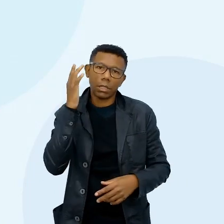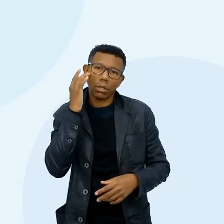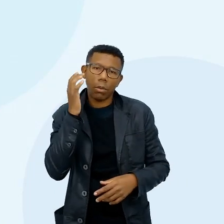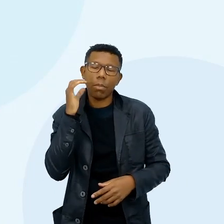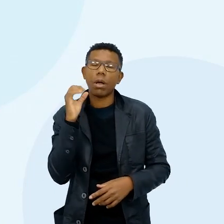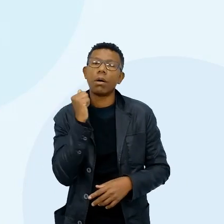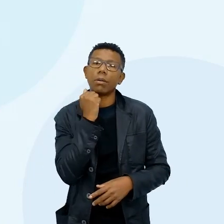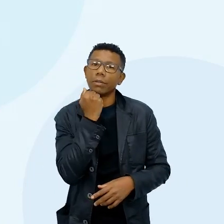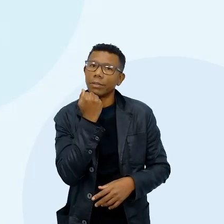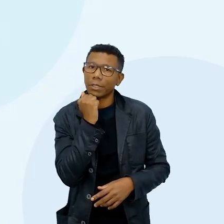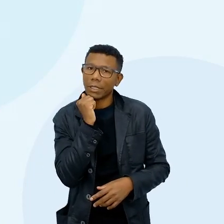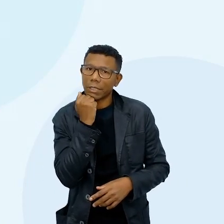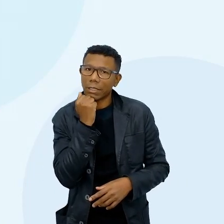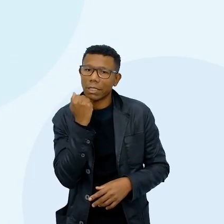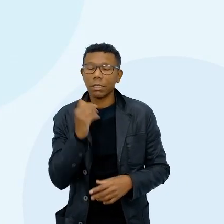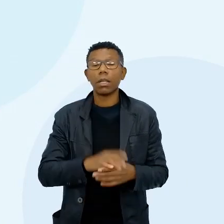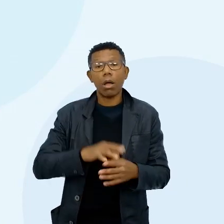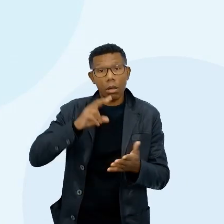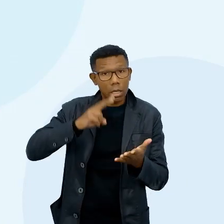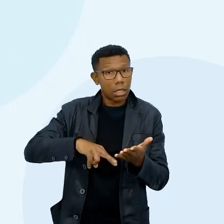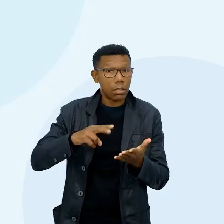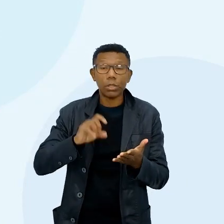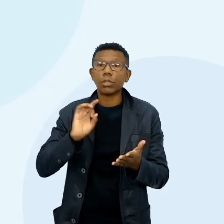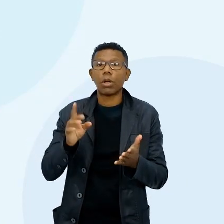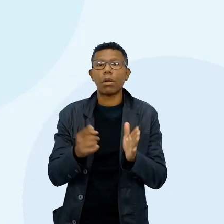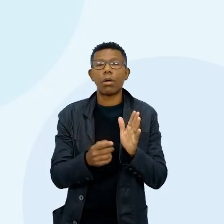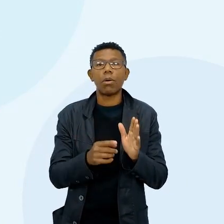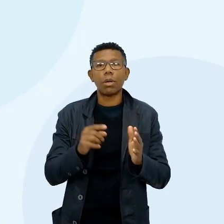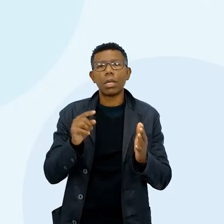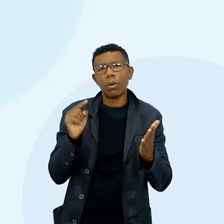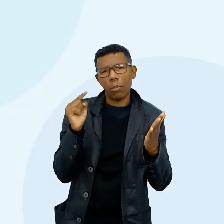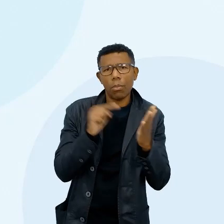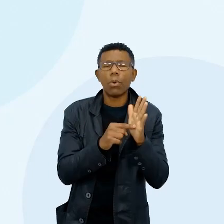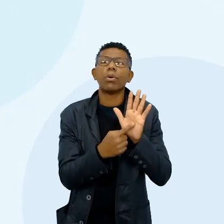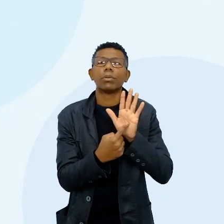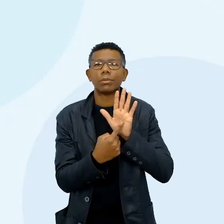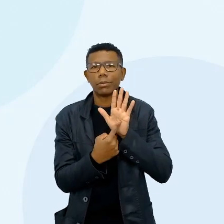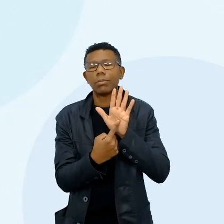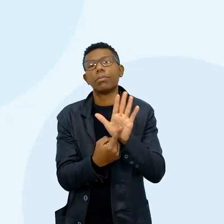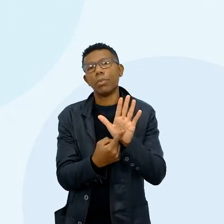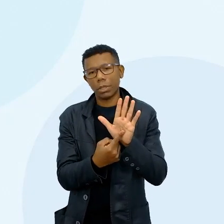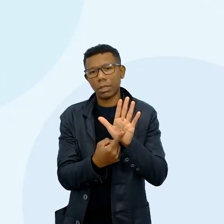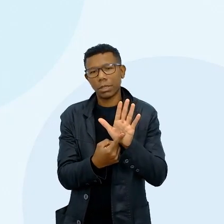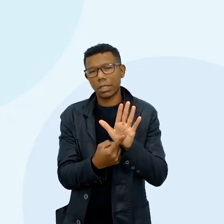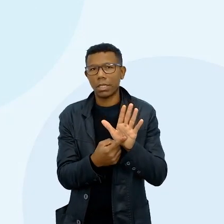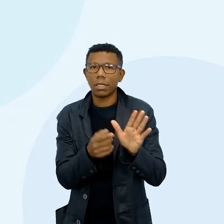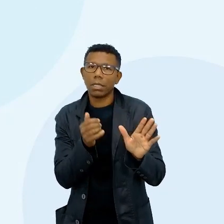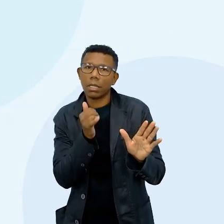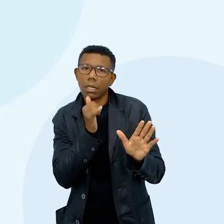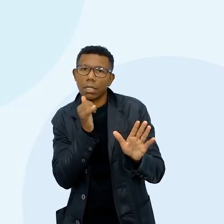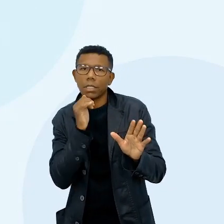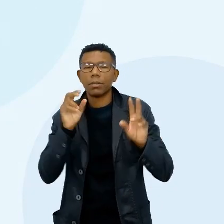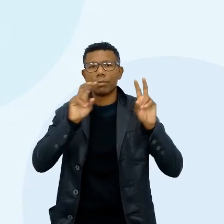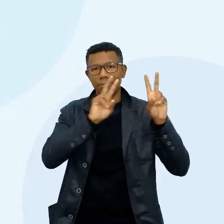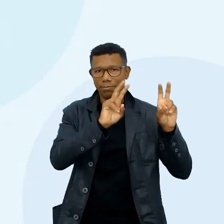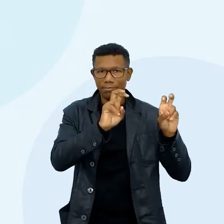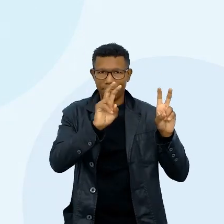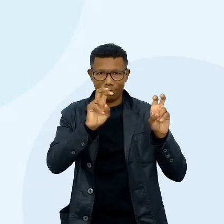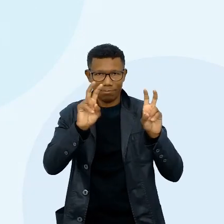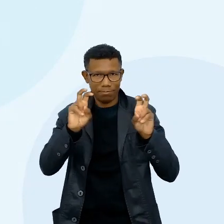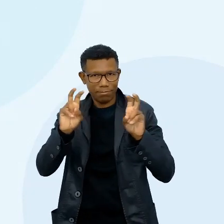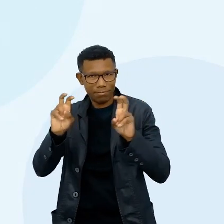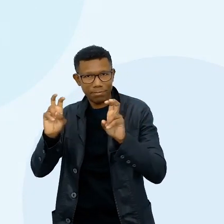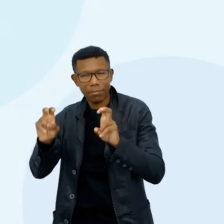Então, eu fiz a leitura só para destacar alguns pontos que é importante na abordagem quando a gente vai trazer alguns temas, né, que é a questão